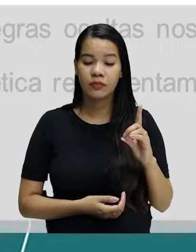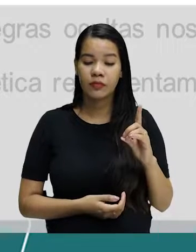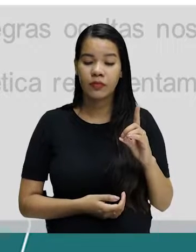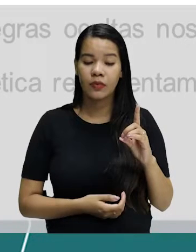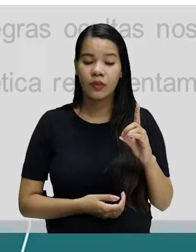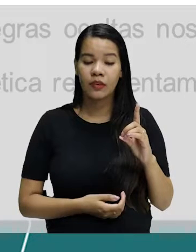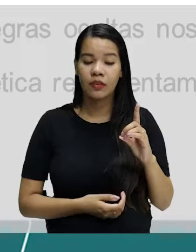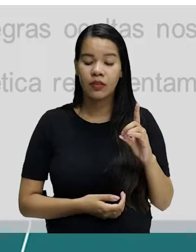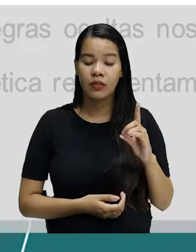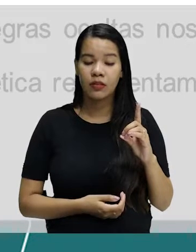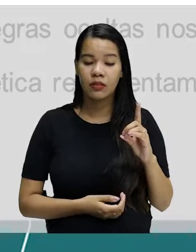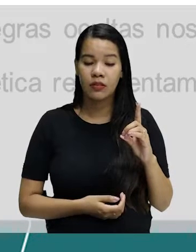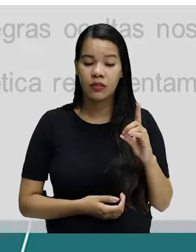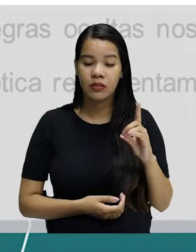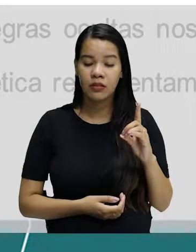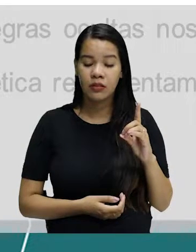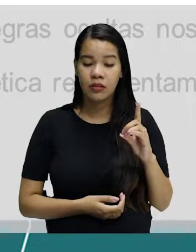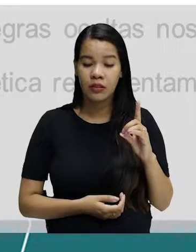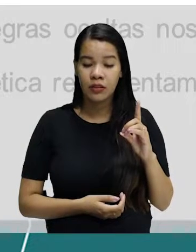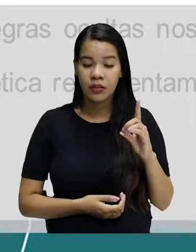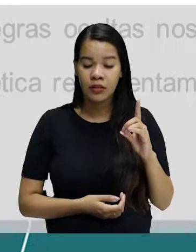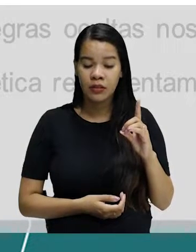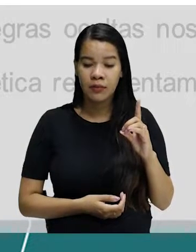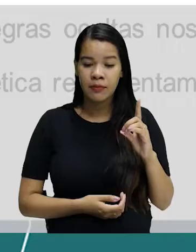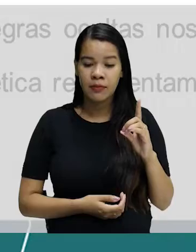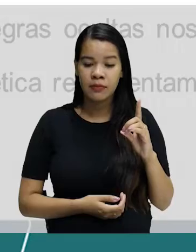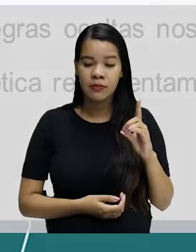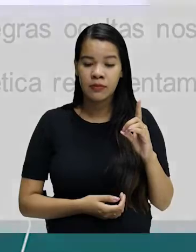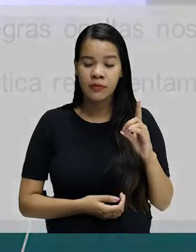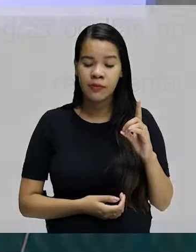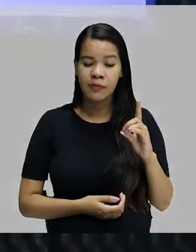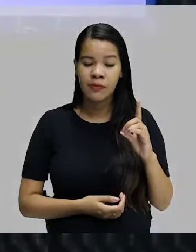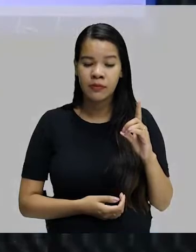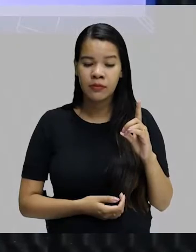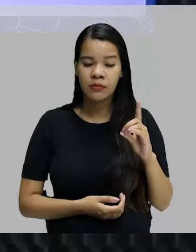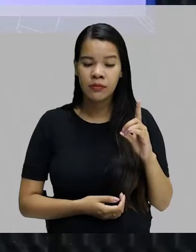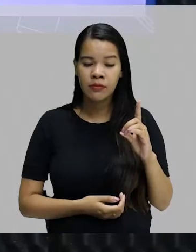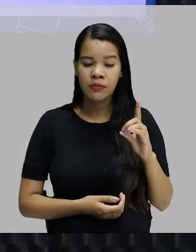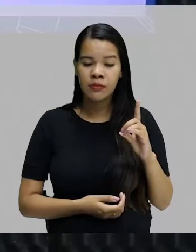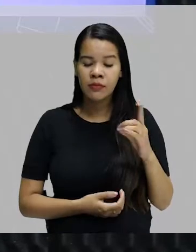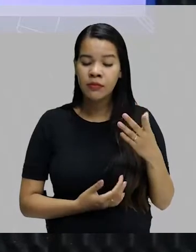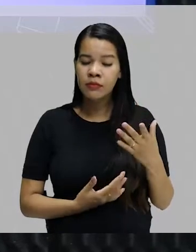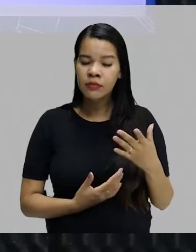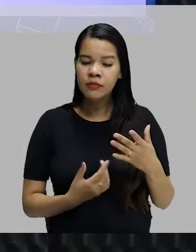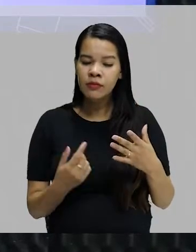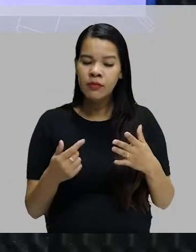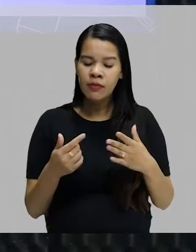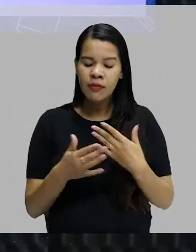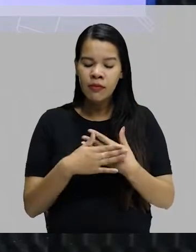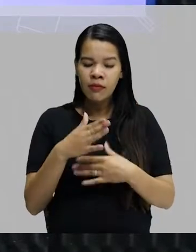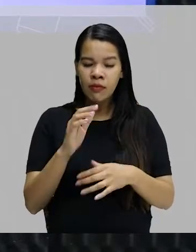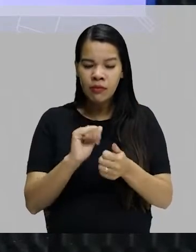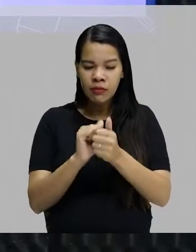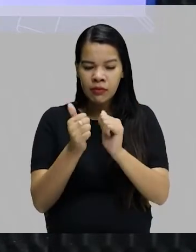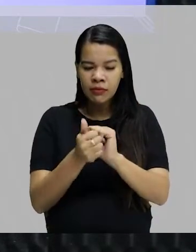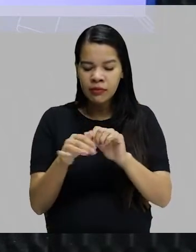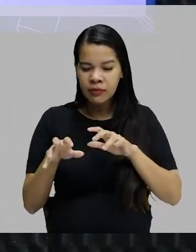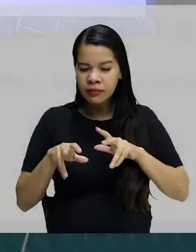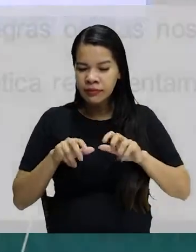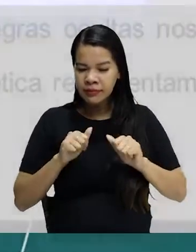As proposições da metafísica, da estética, da religião e da ética representam absurdos lógicos. Aqui fica mais adequado,